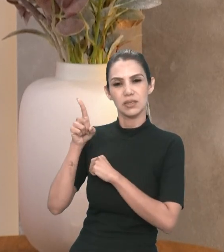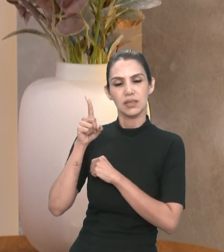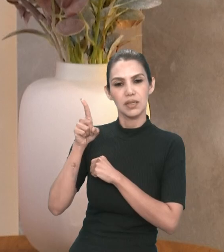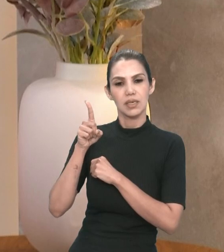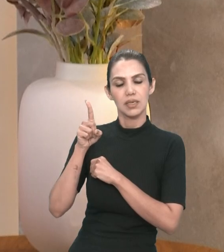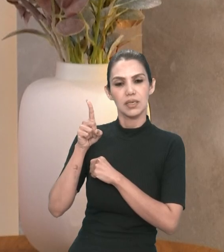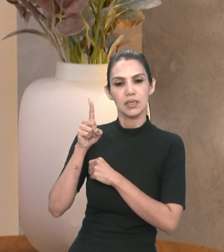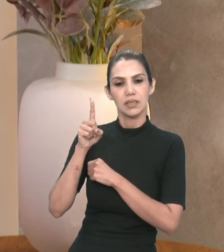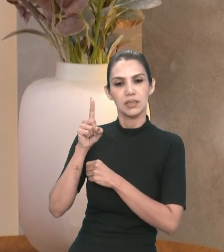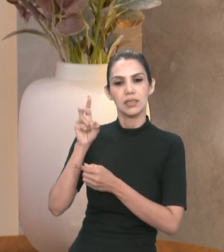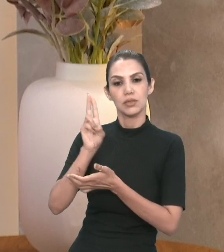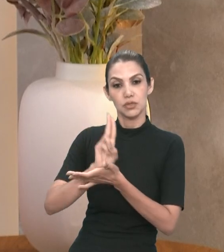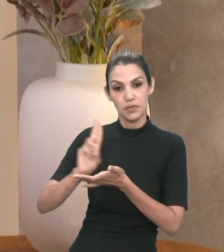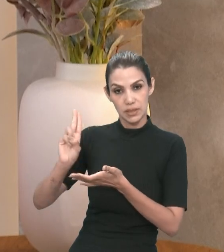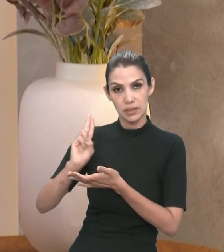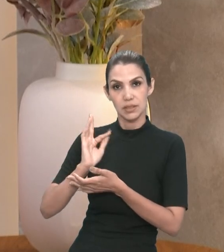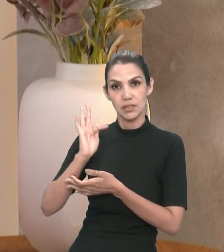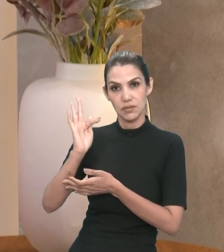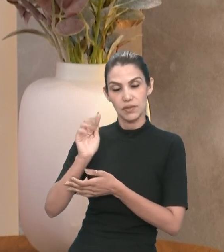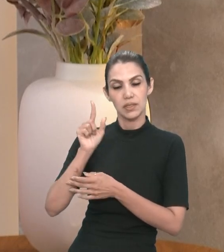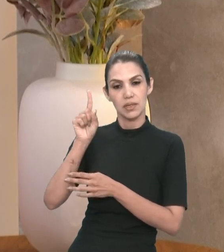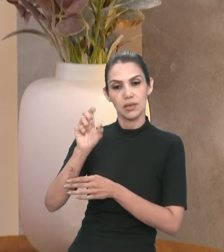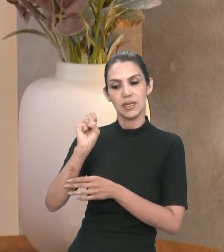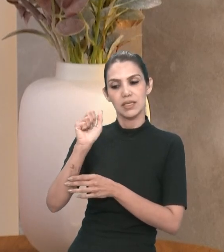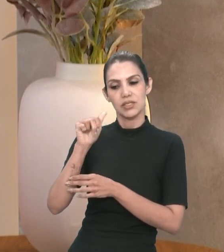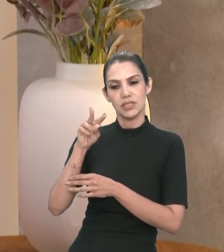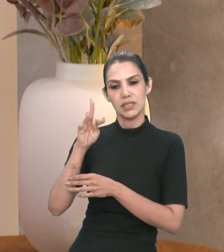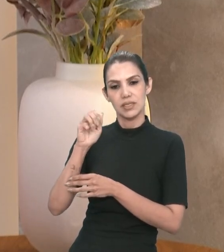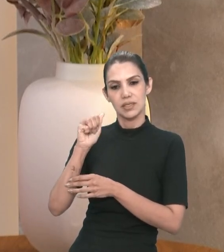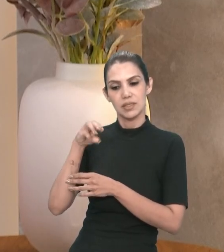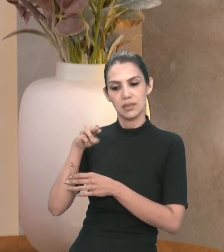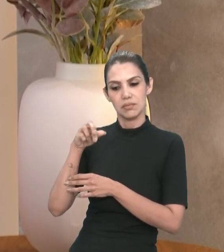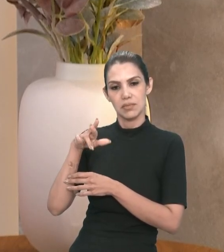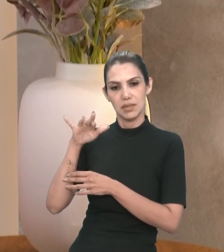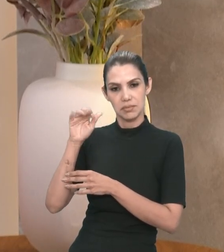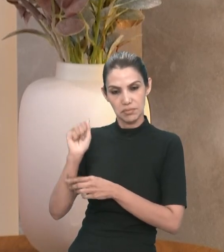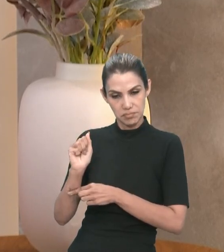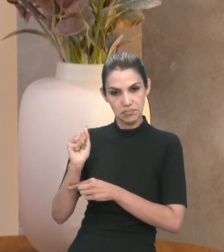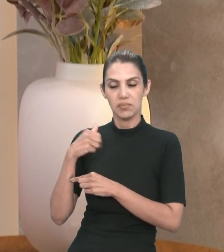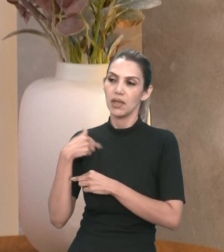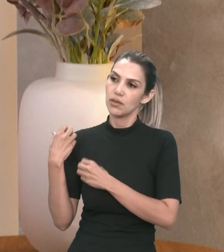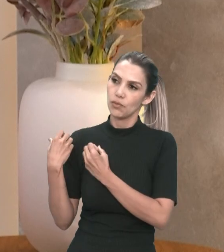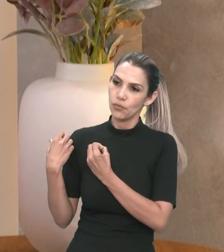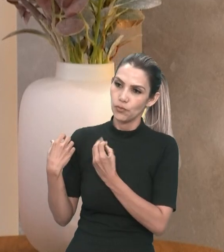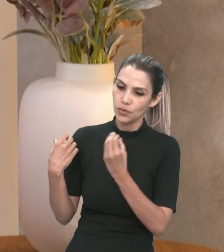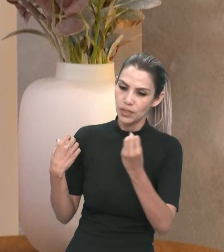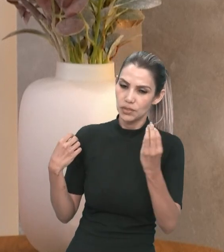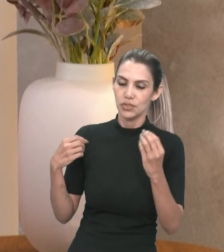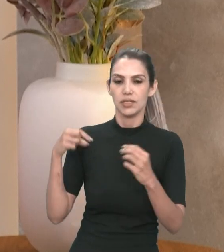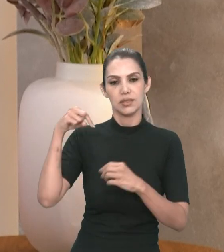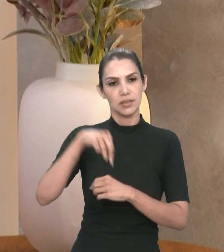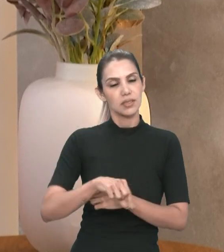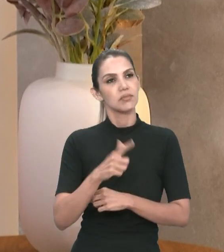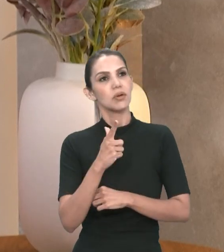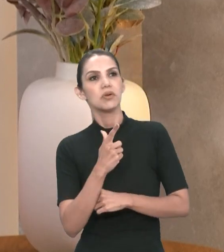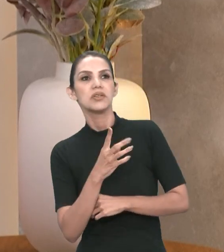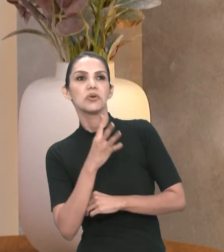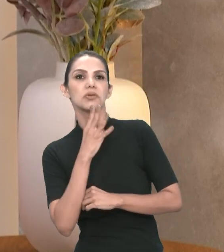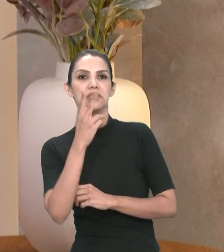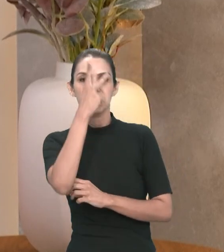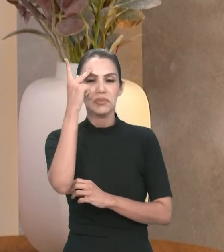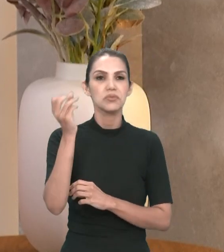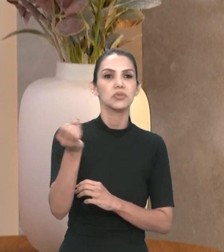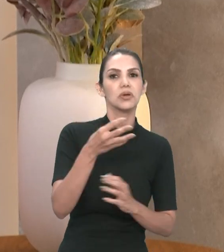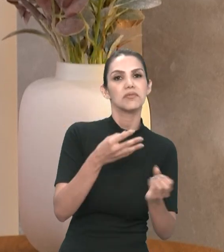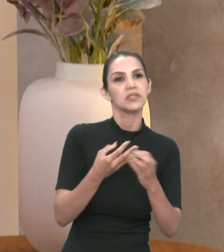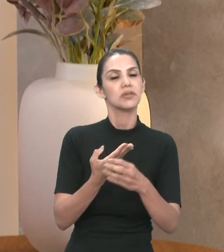UFM, na Federal de Santa Maria. E aí, viajando para cá, aqui acabei fazendo amigos, conhecendo pessoas e fiz o